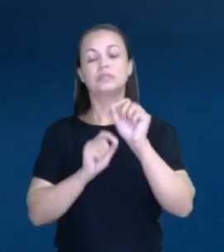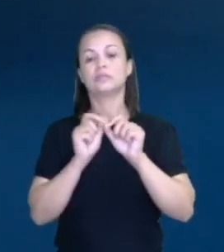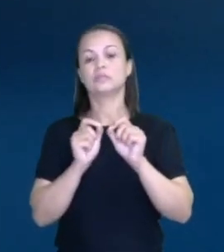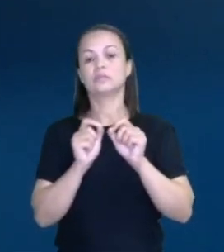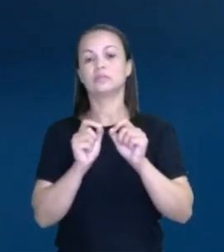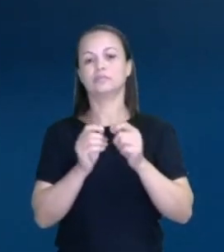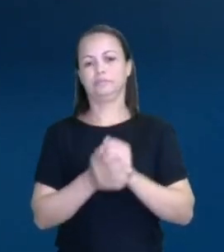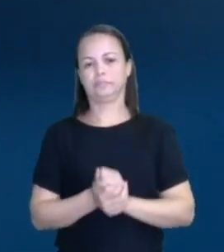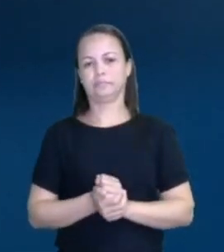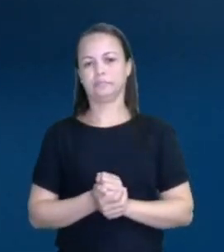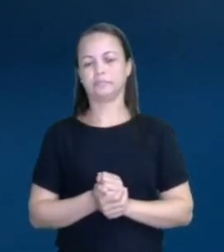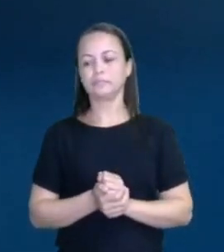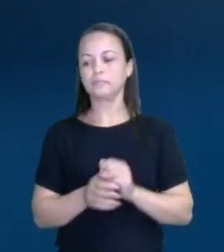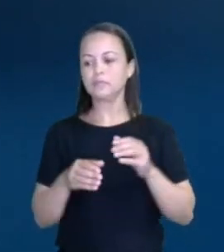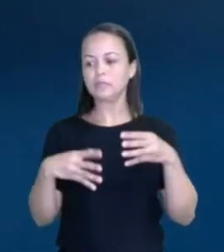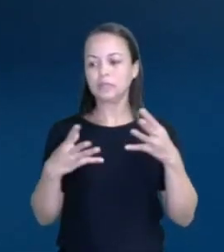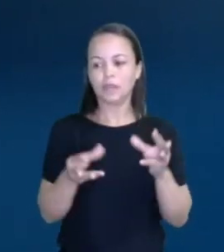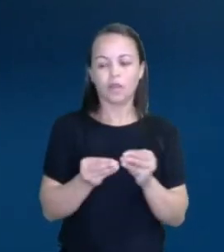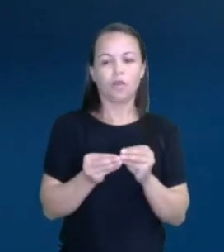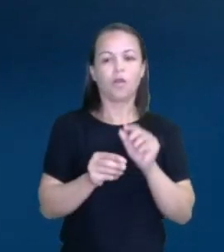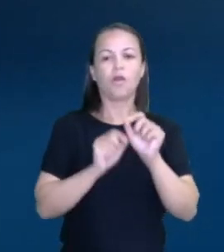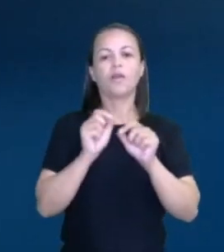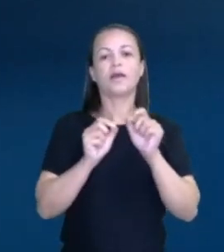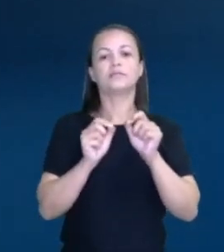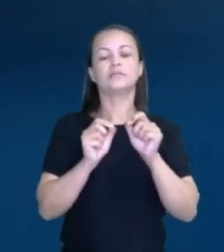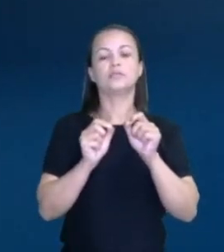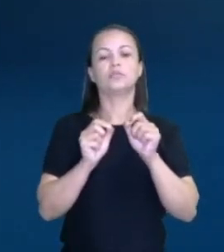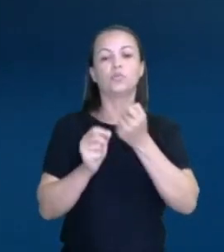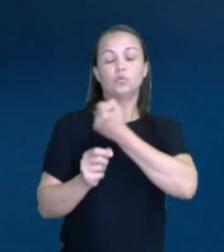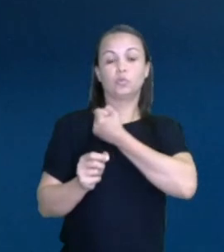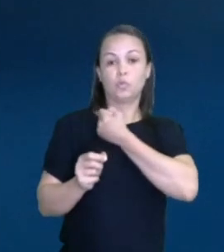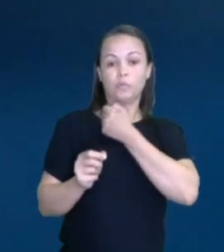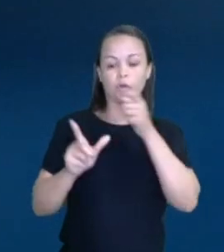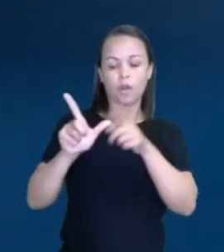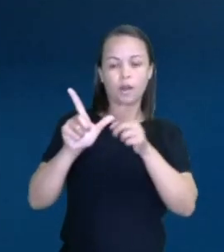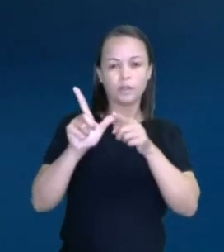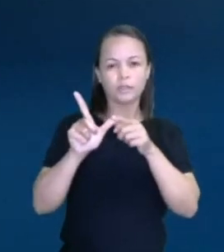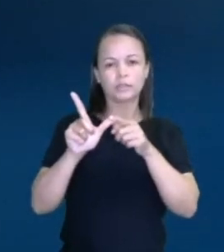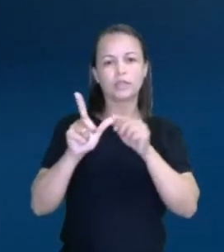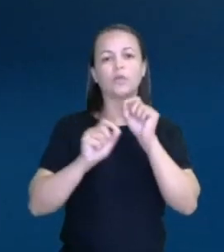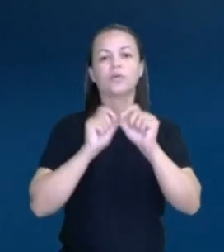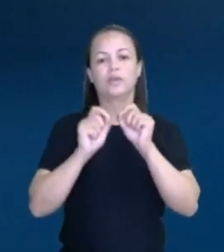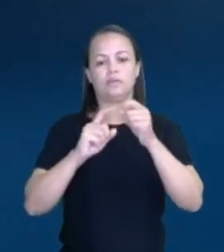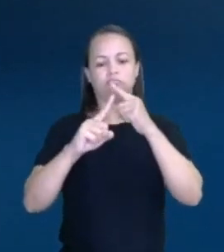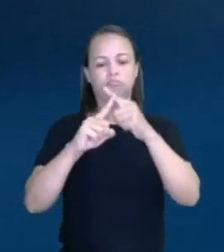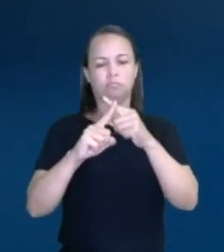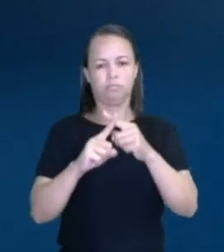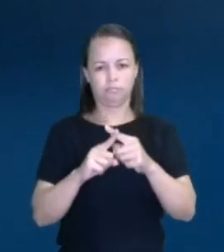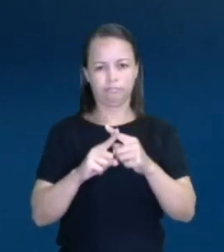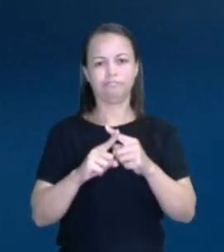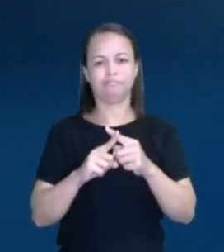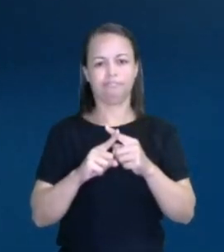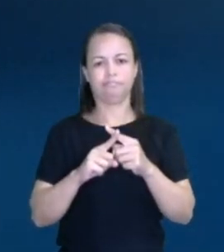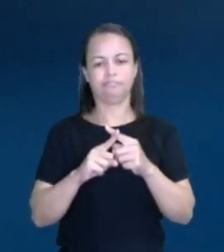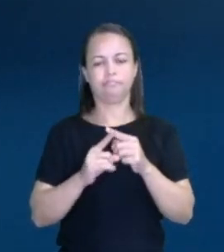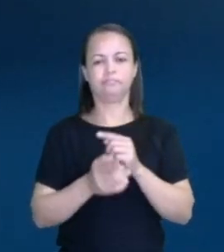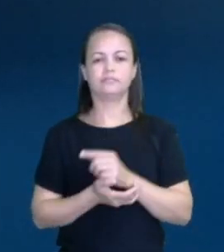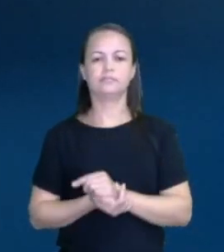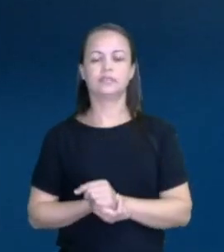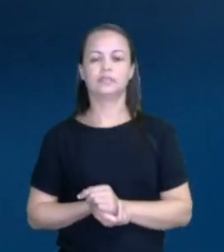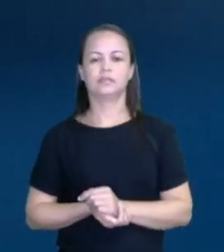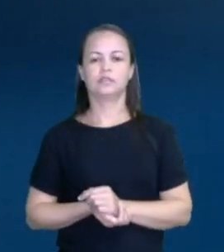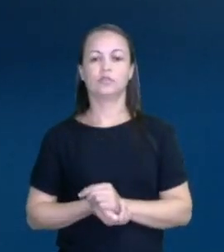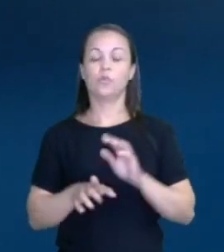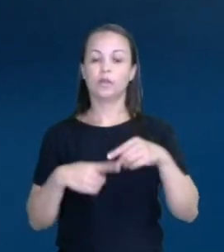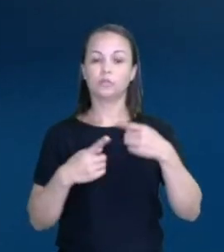ó, quando a gente tem coladinho aqui um número e uma letra, tem um sinalzinho de vezes, certo? Ó,